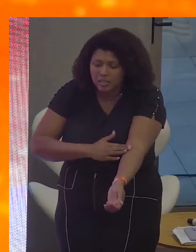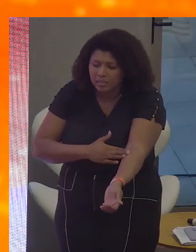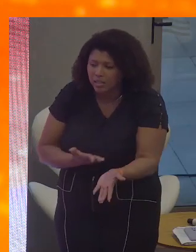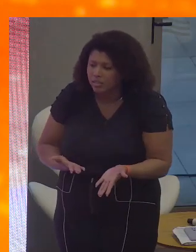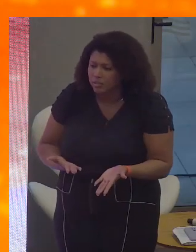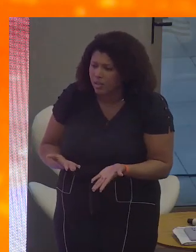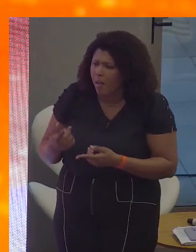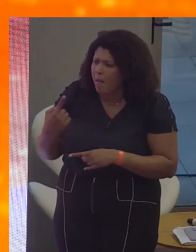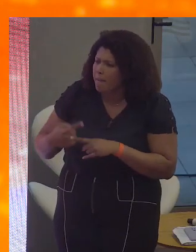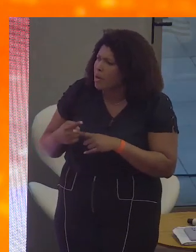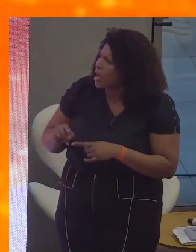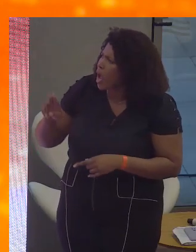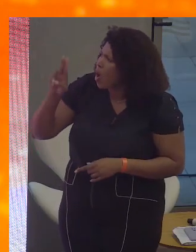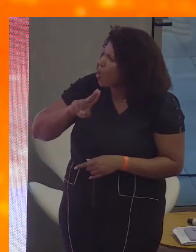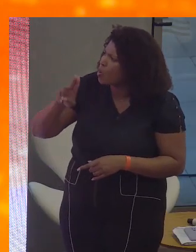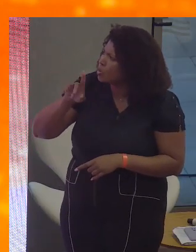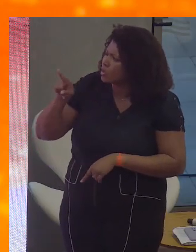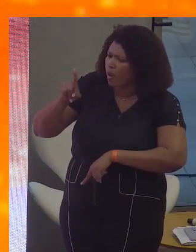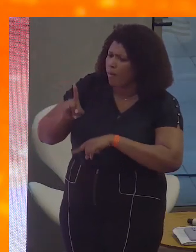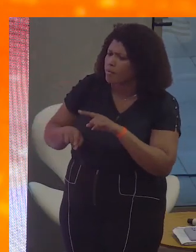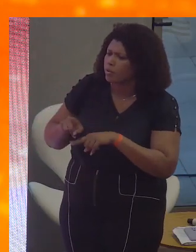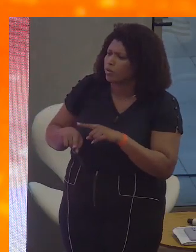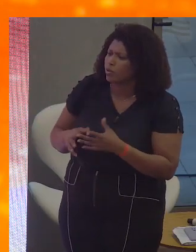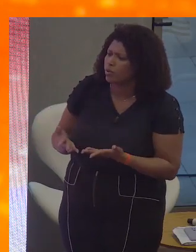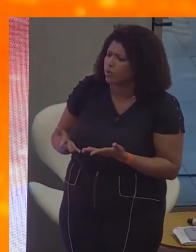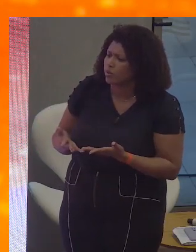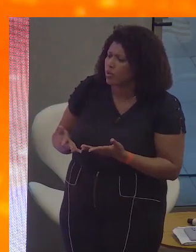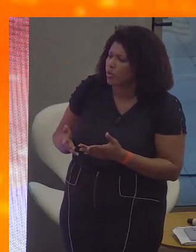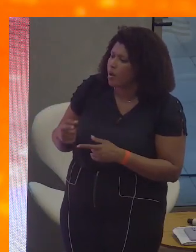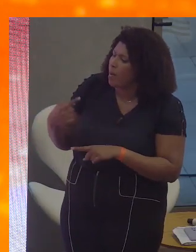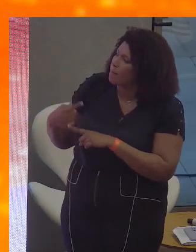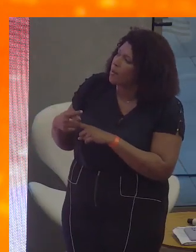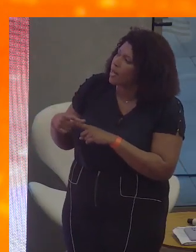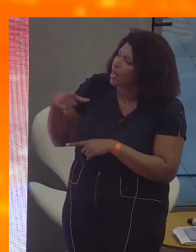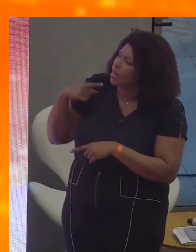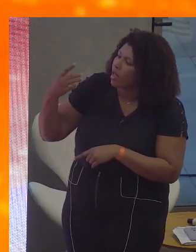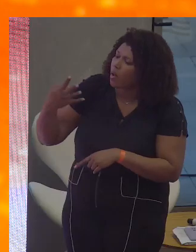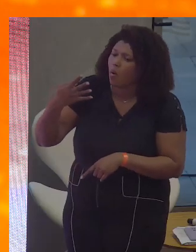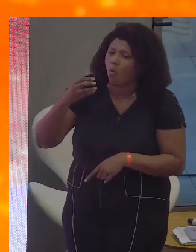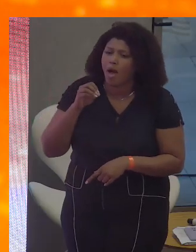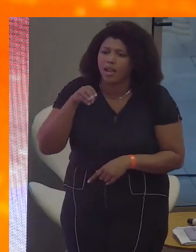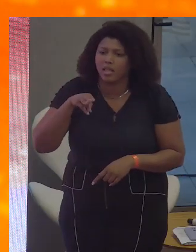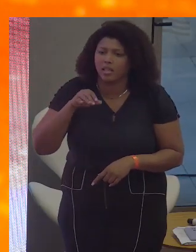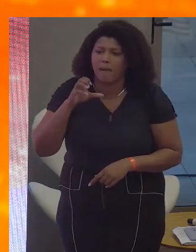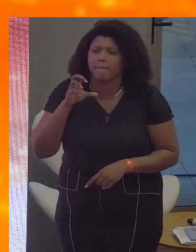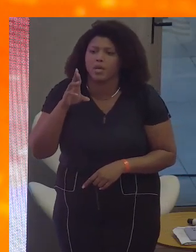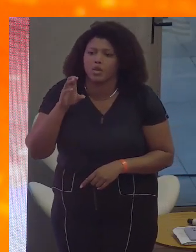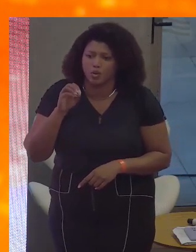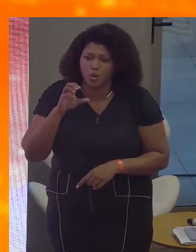produto utilizar essa alegação? Por conta da presença de 40 microgramas de cromo.